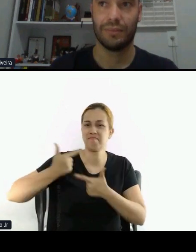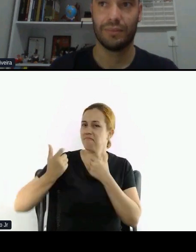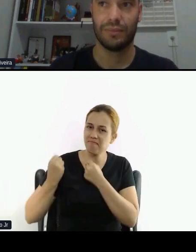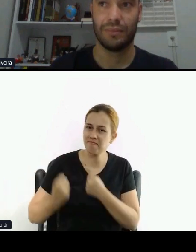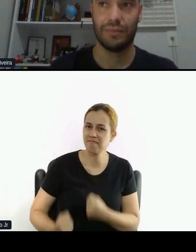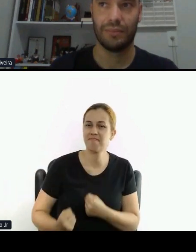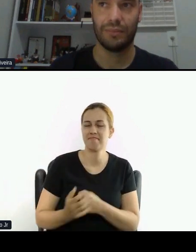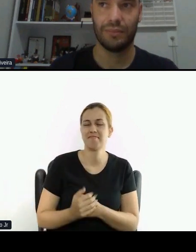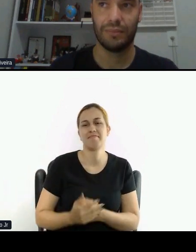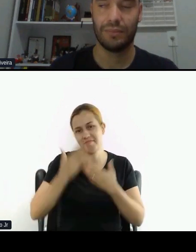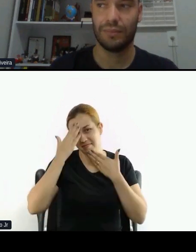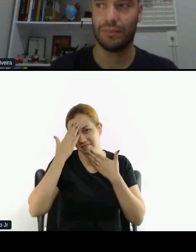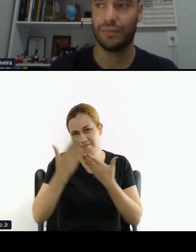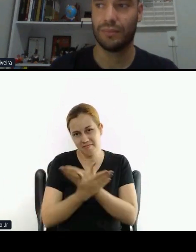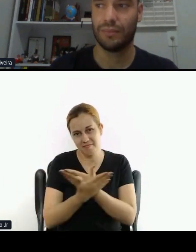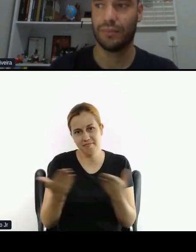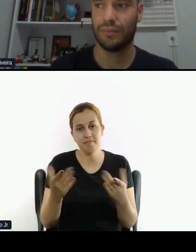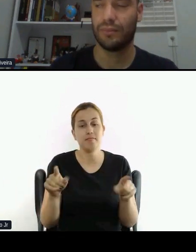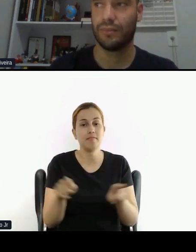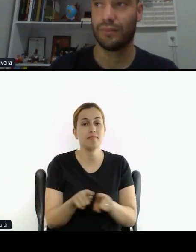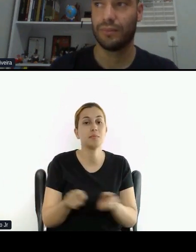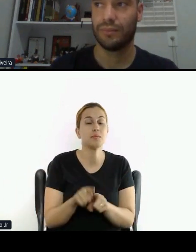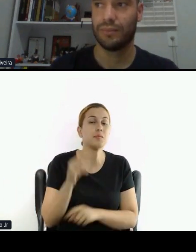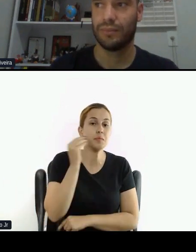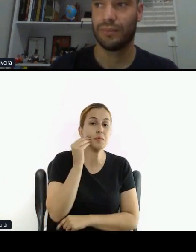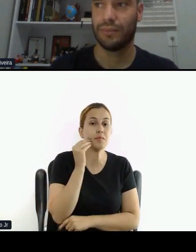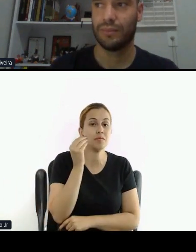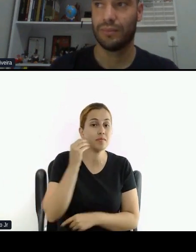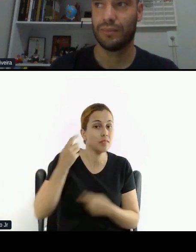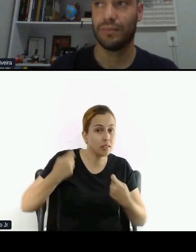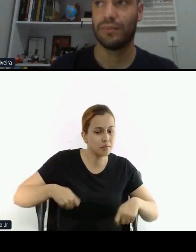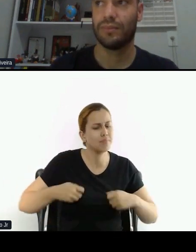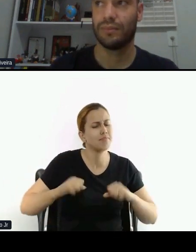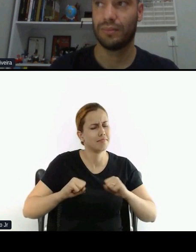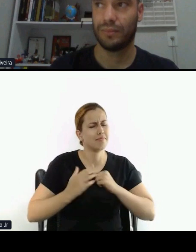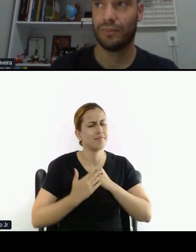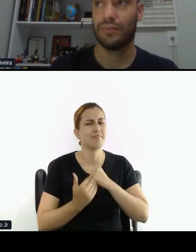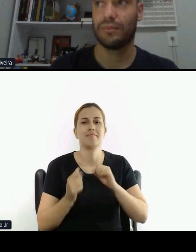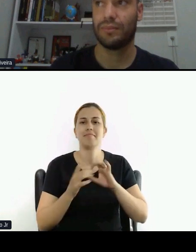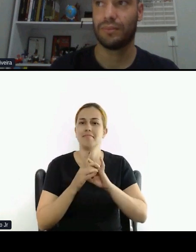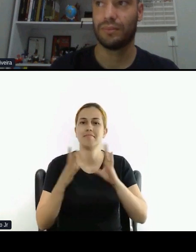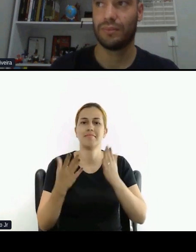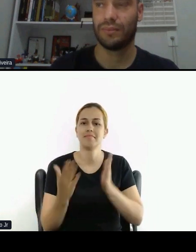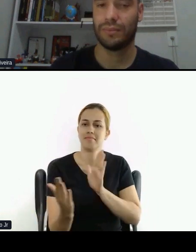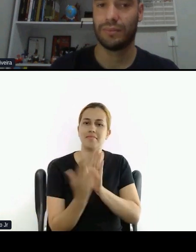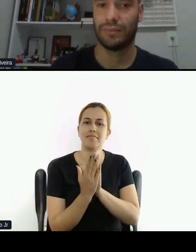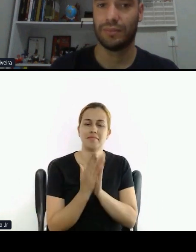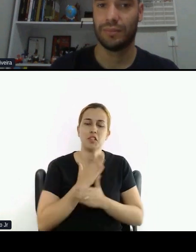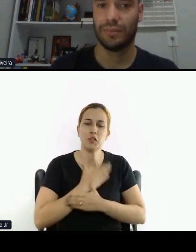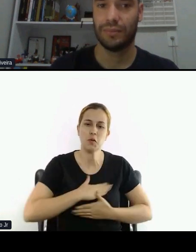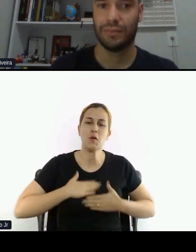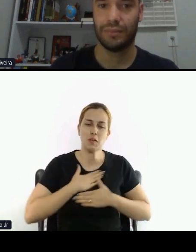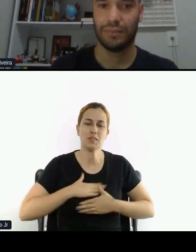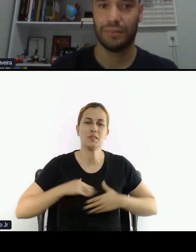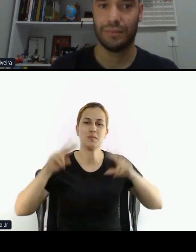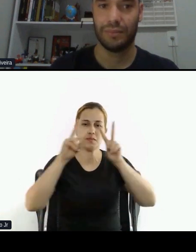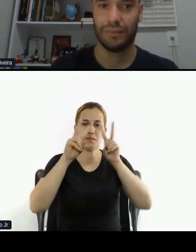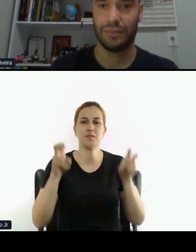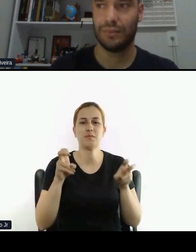quero agradecer a todos vocês a oportunidade e quando precisar também, estamos aí. Gosto de falar um pouquinho sobre esse